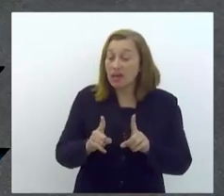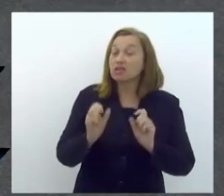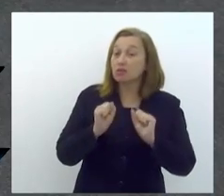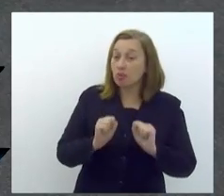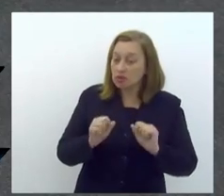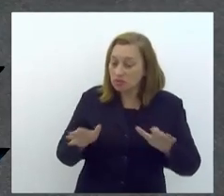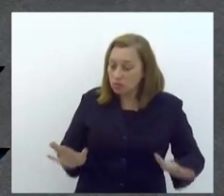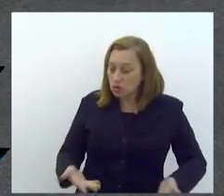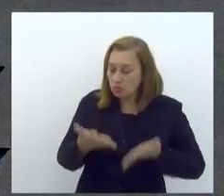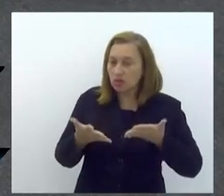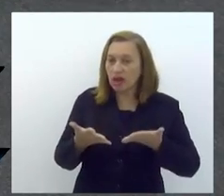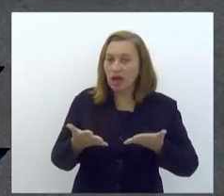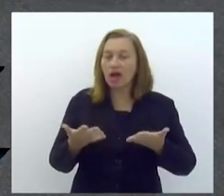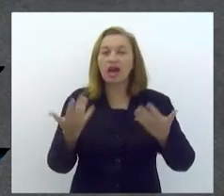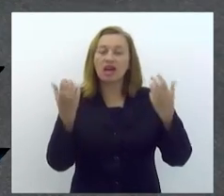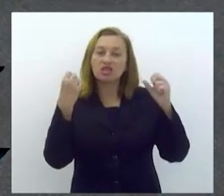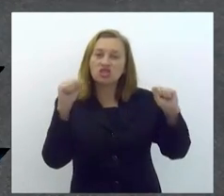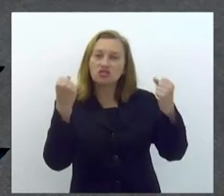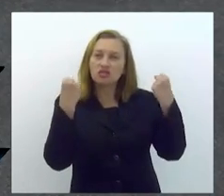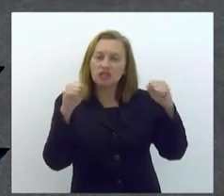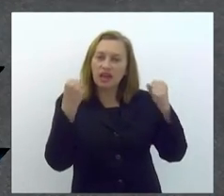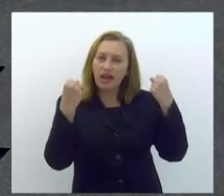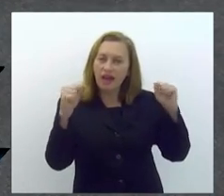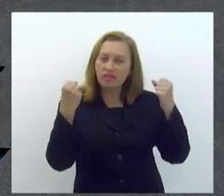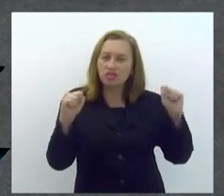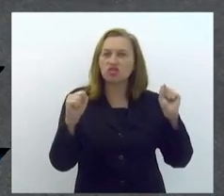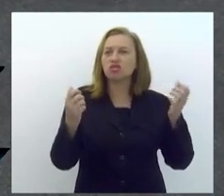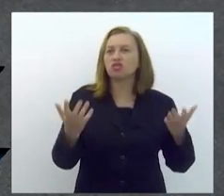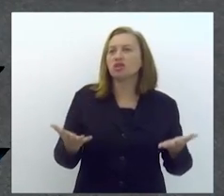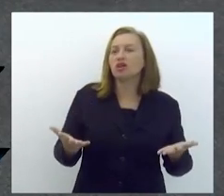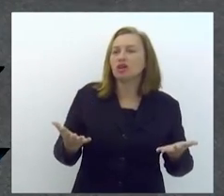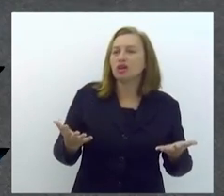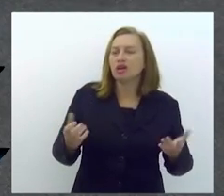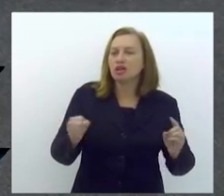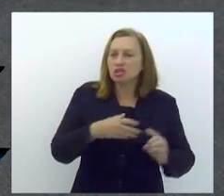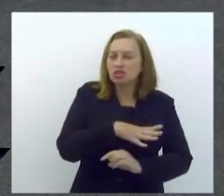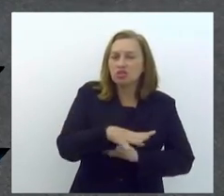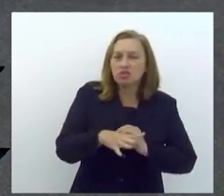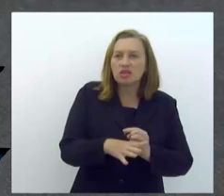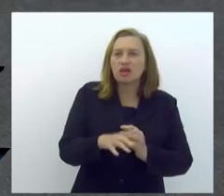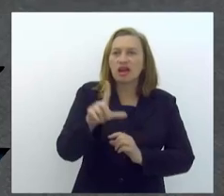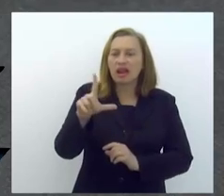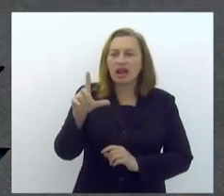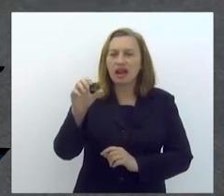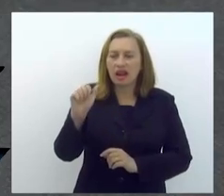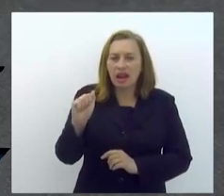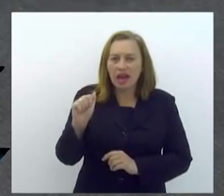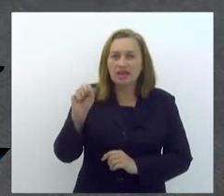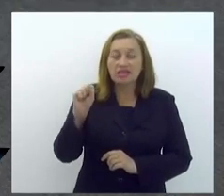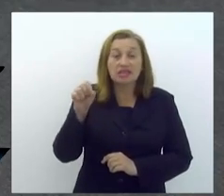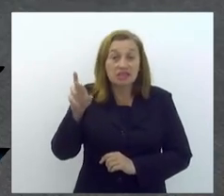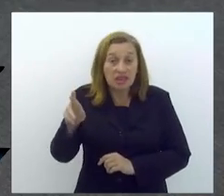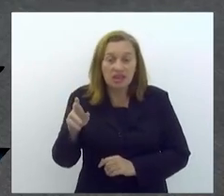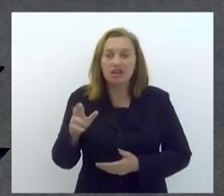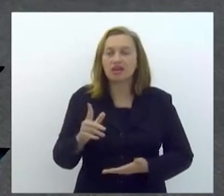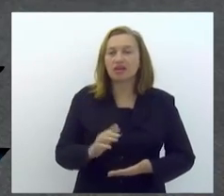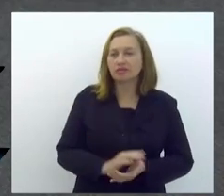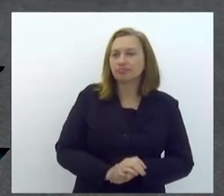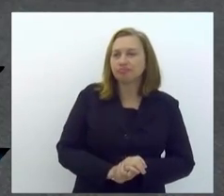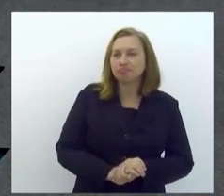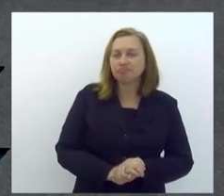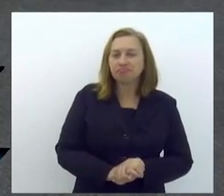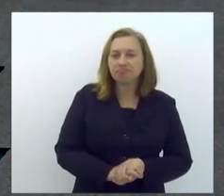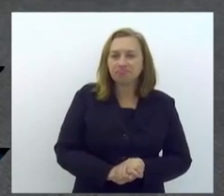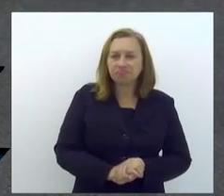atividades sociais a praticar atividades de lazer que promovam exatamente